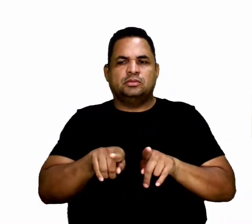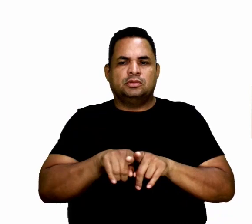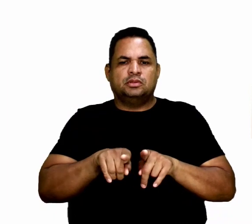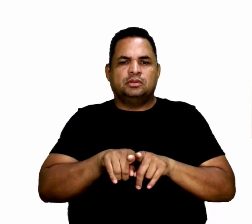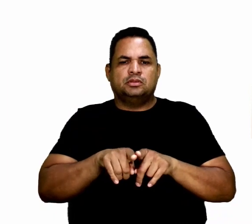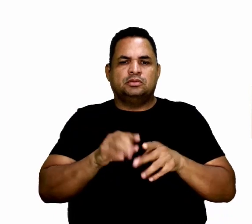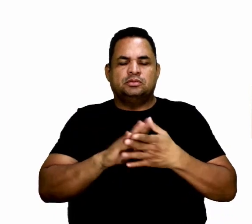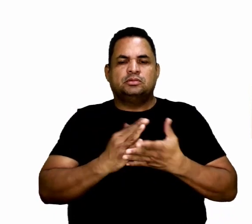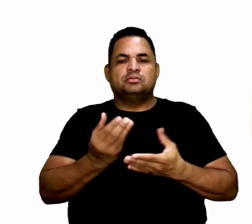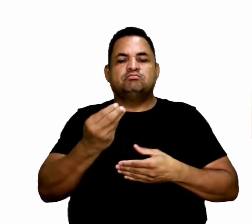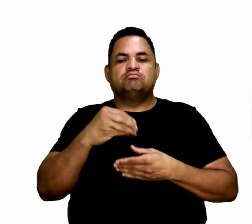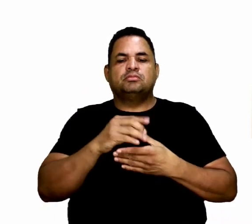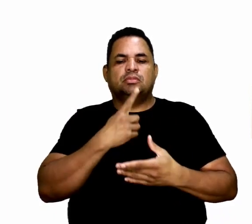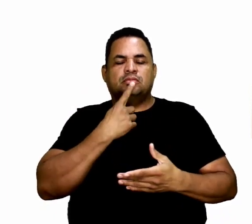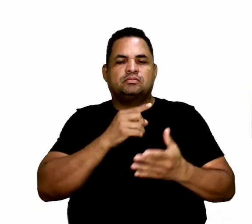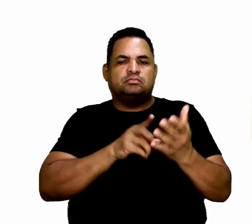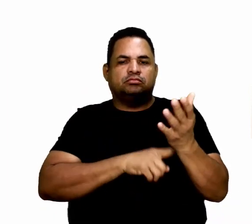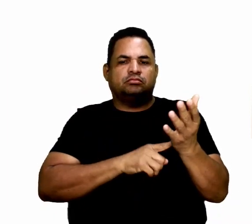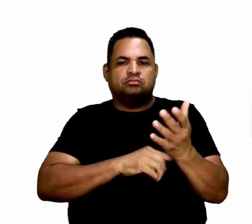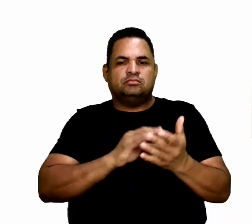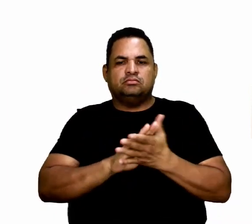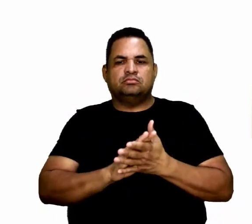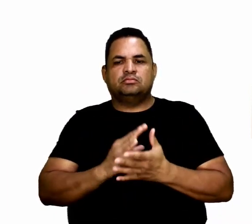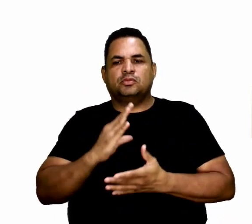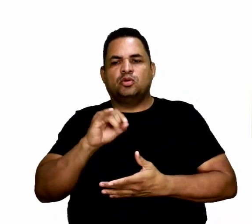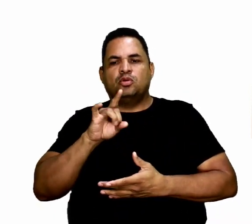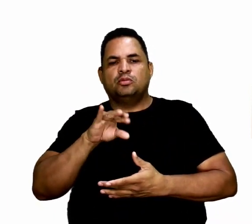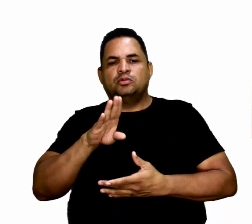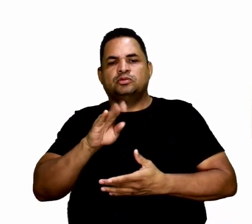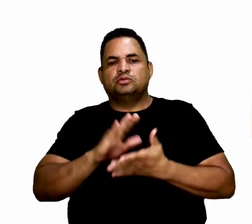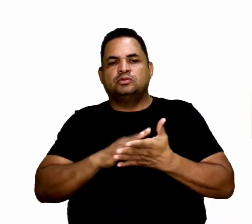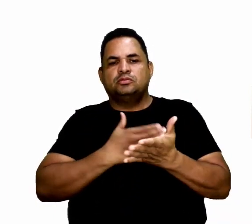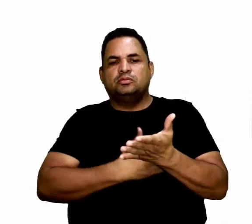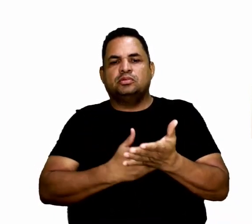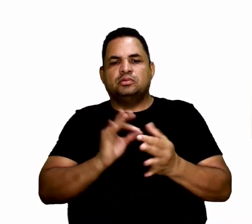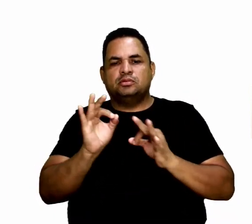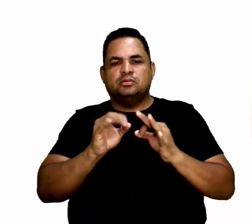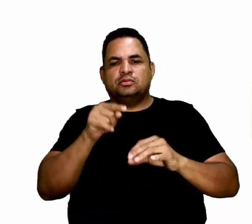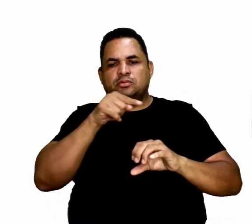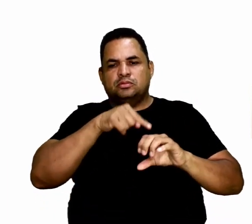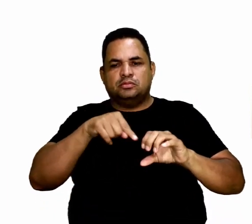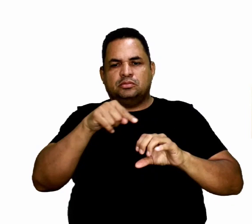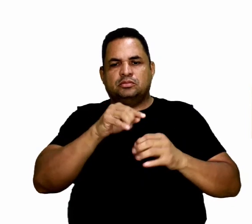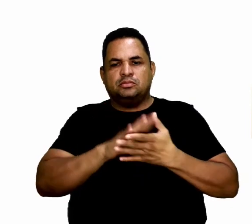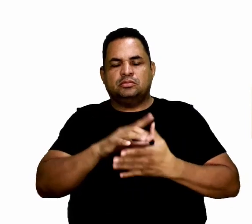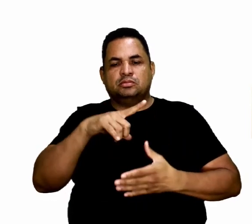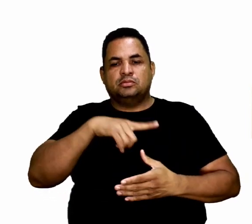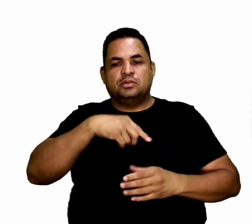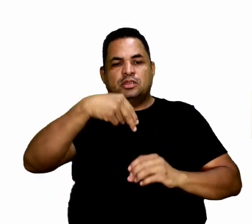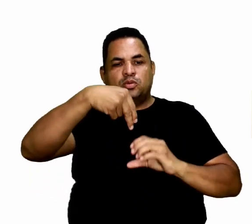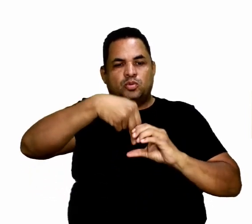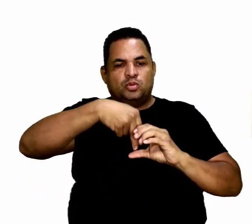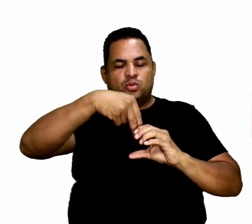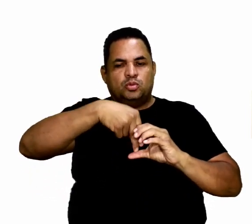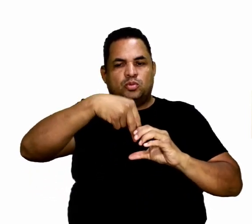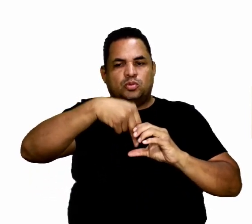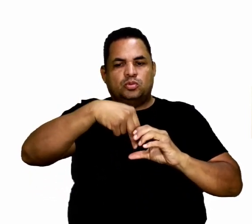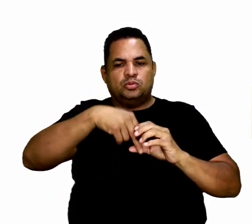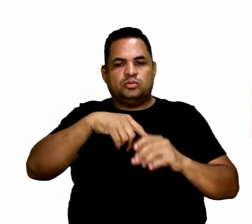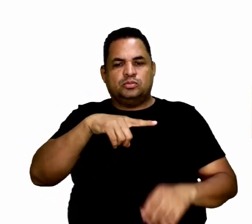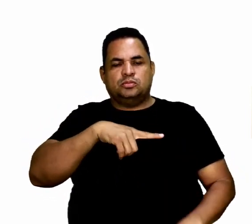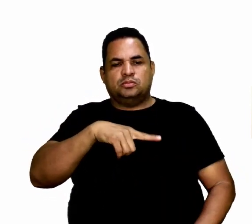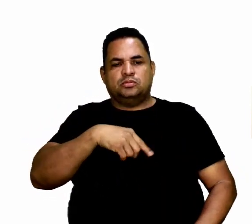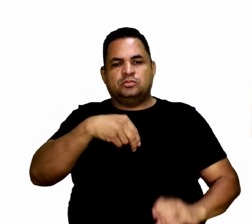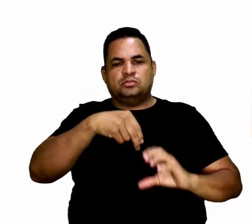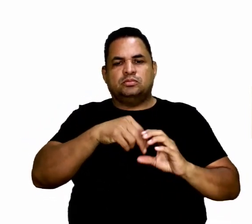no sangue, também chamados de glóbulos brancos, têm forma circular e são nucleados, ou seja, eles possuem núcleo,